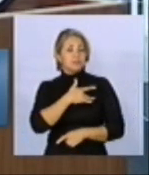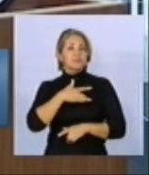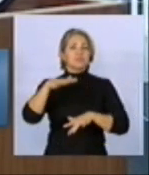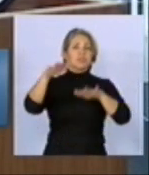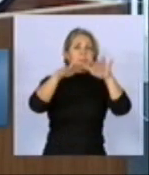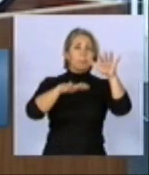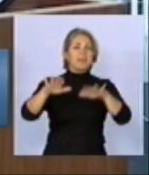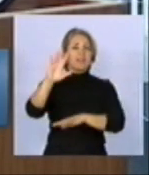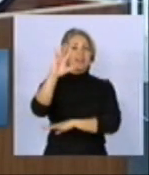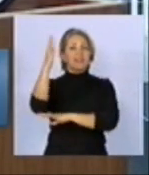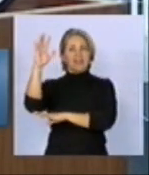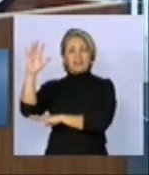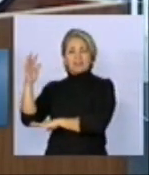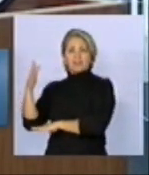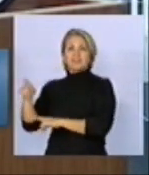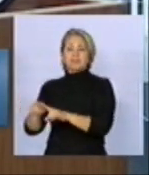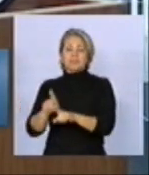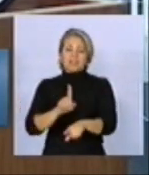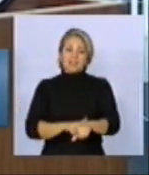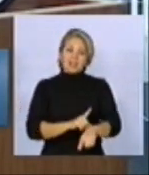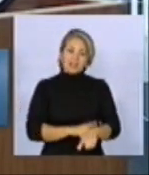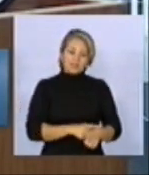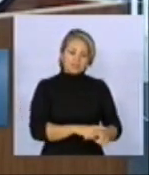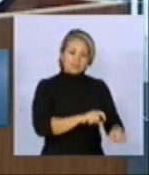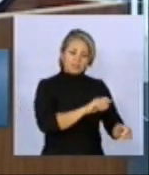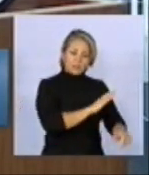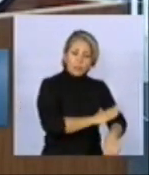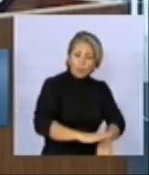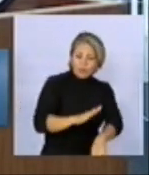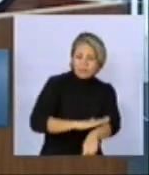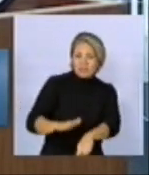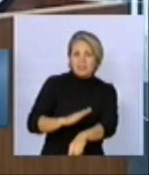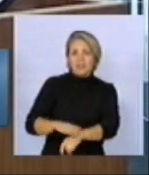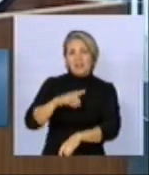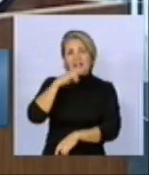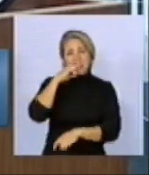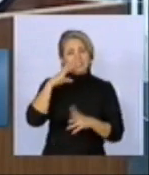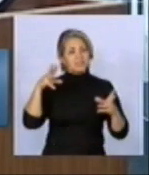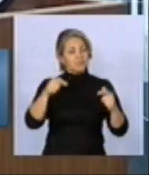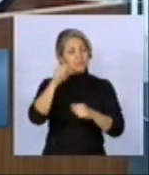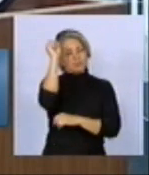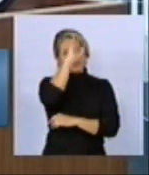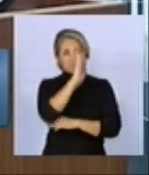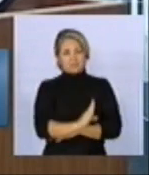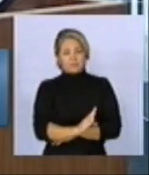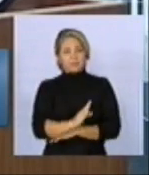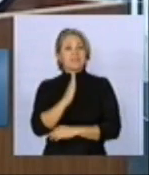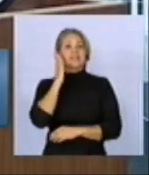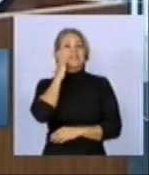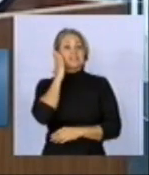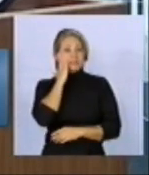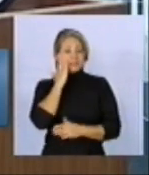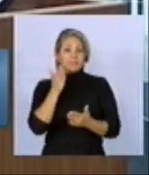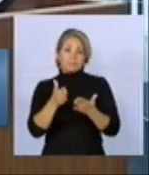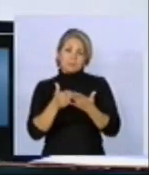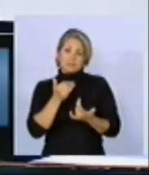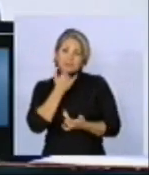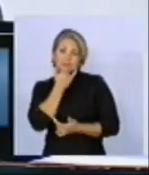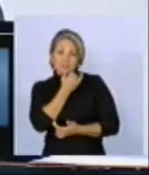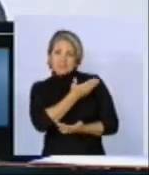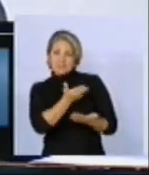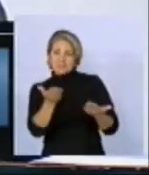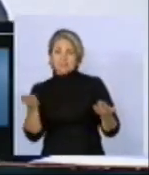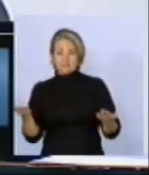de produção e colheita de canna de Açúcar em todo o território nacional de sorte que pedindo Li os senhores